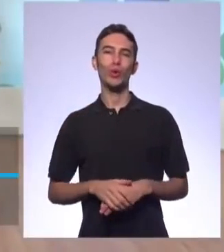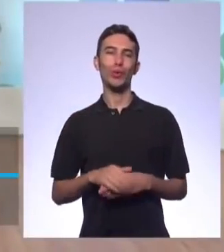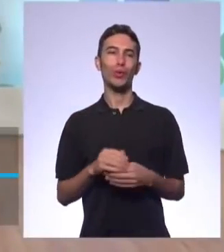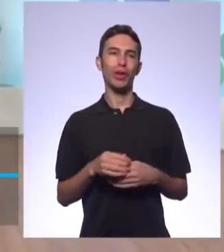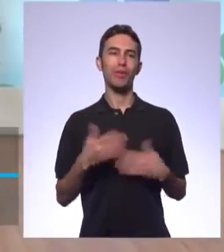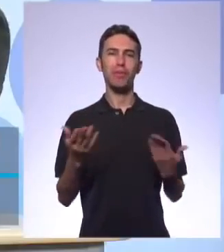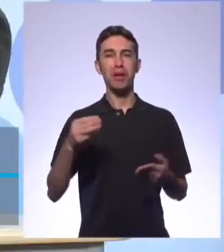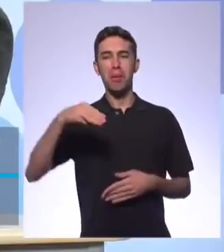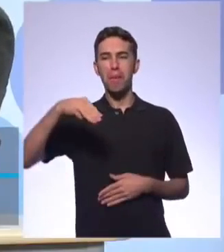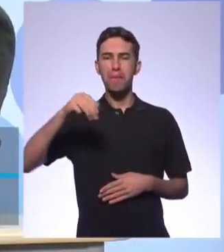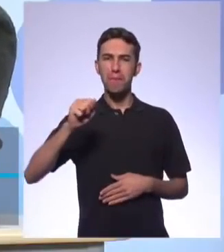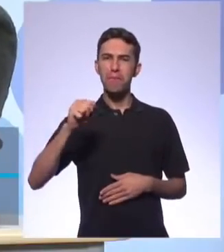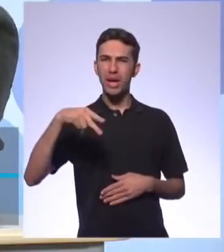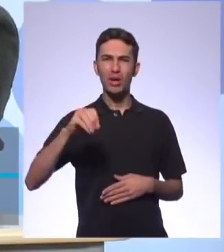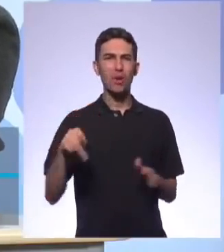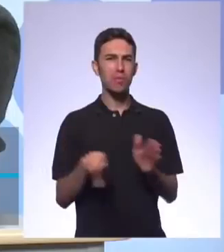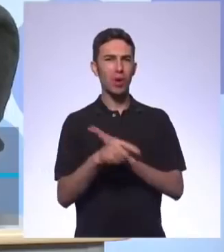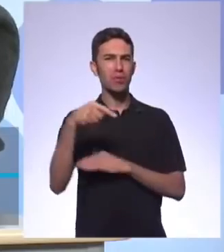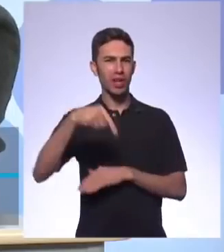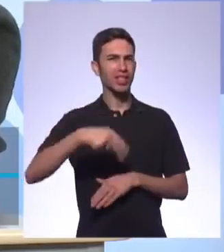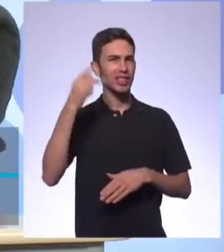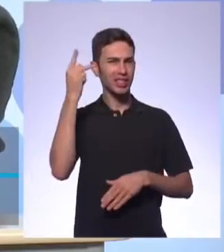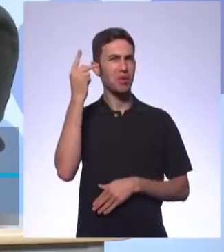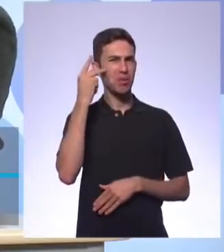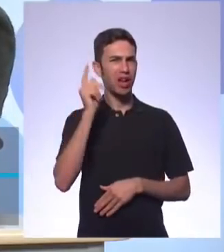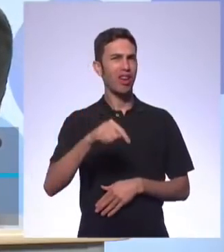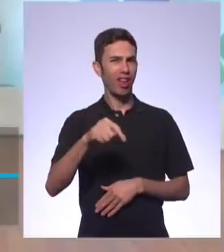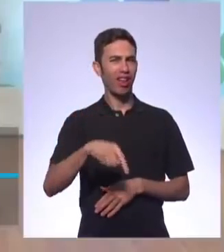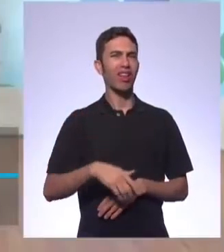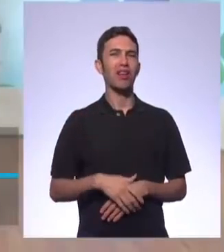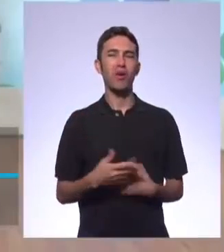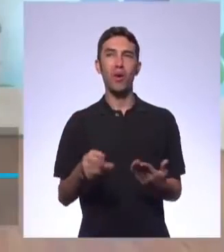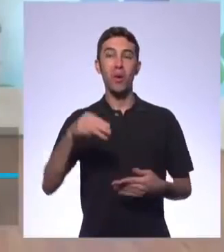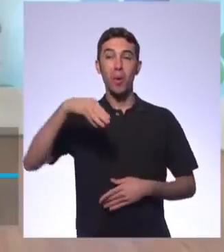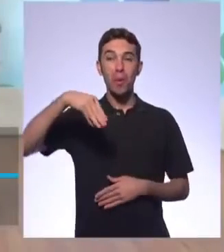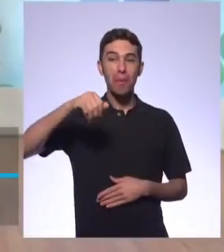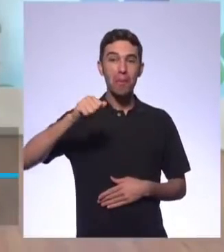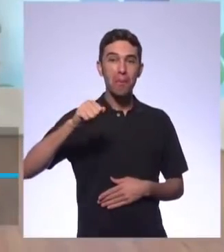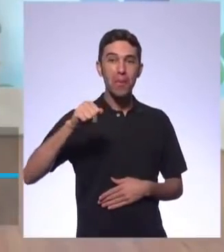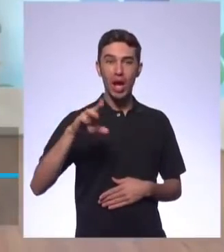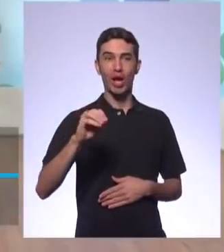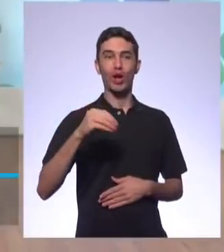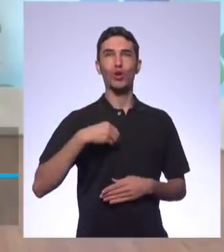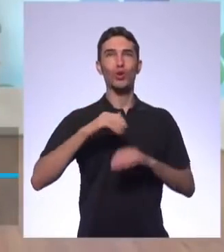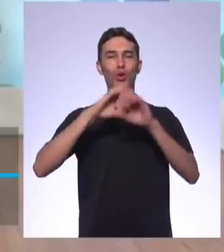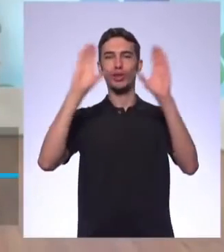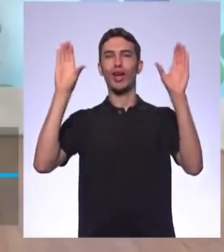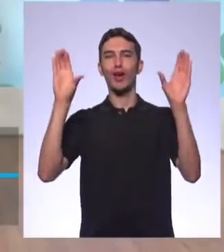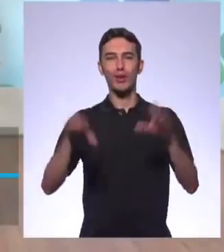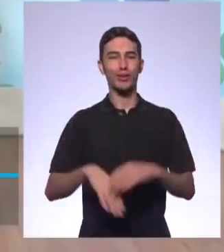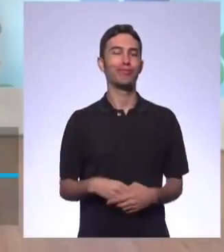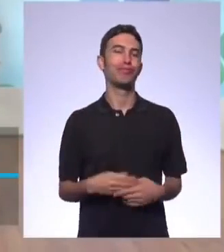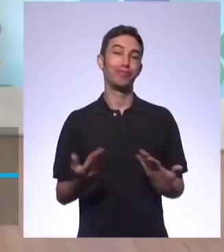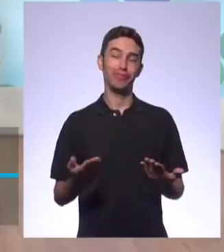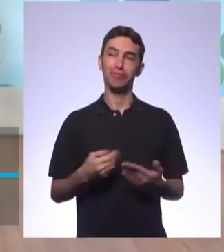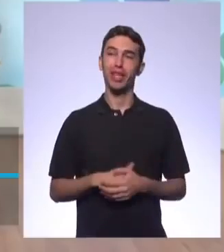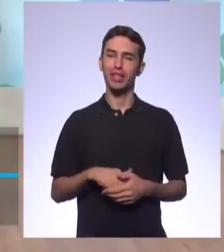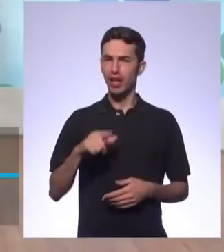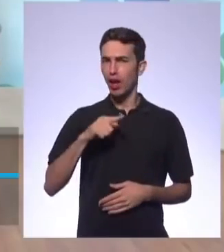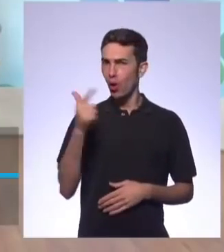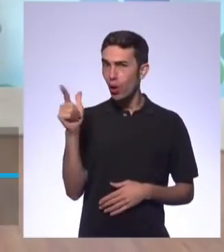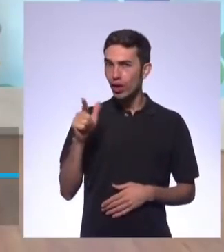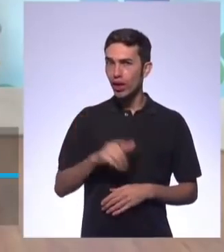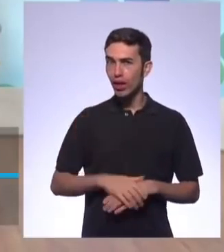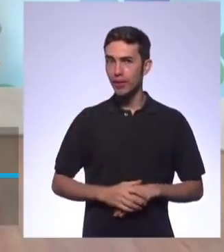mano é muito São Paulista, Paulo. né? Eu acho que Ô, mano é muito mano São do Paulo. céu. Eu sei como que é. Muito bem. Tem mais alguma